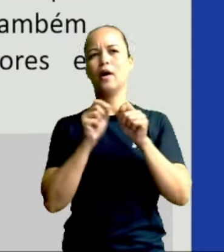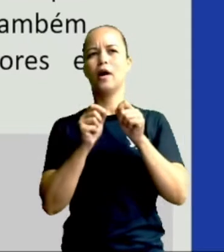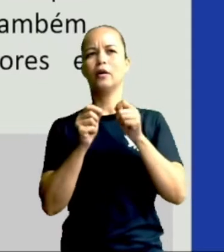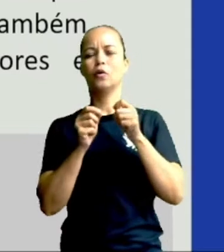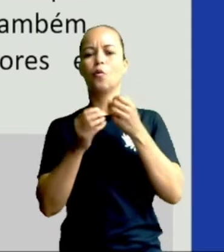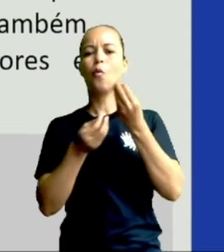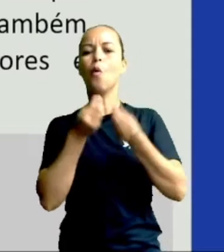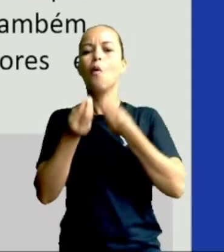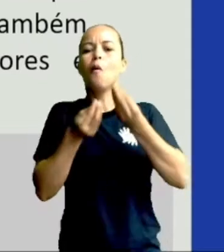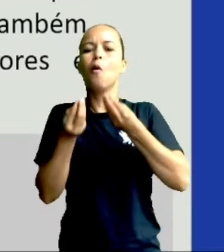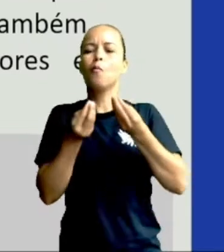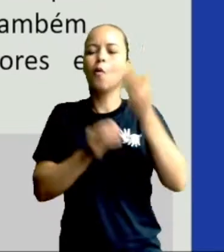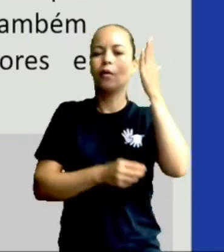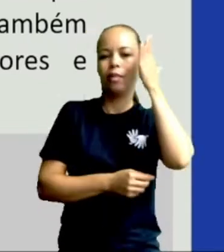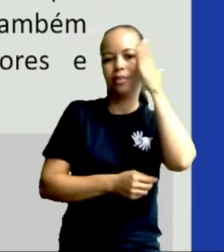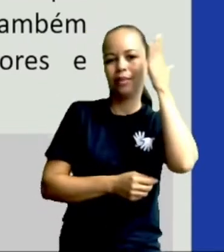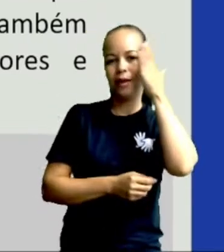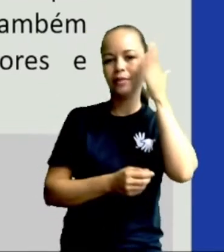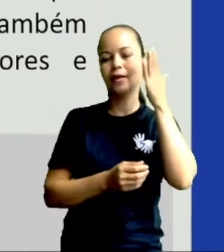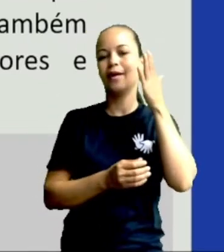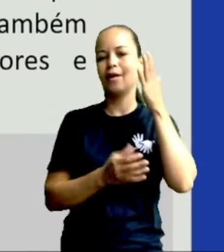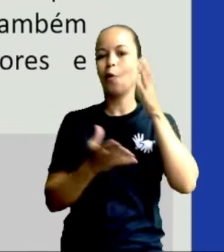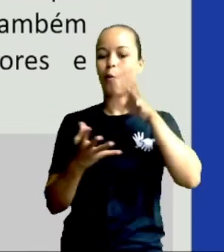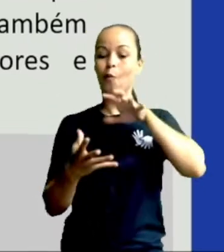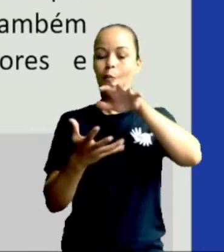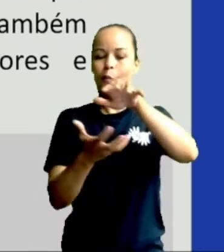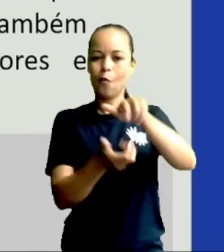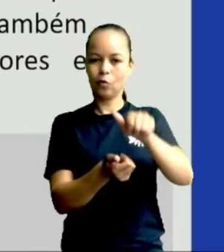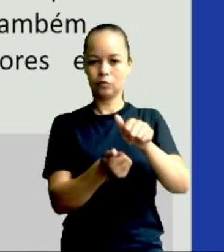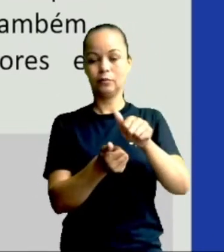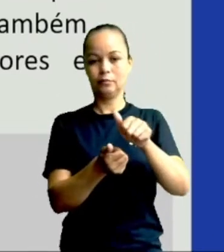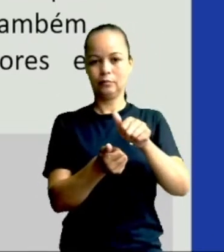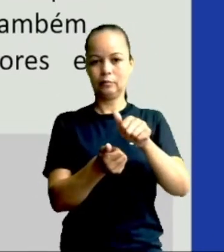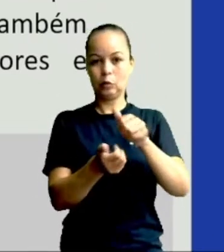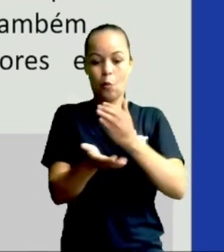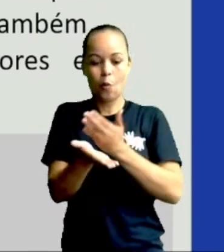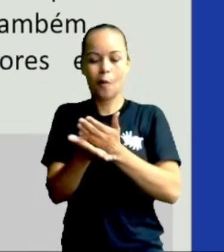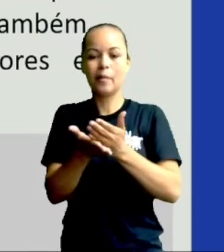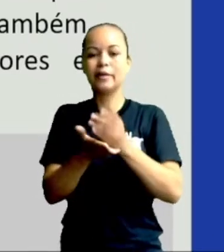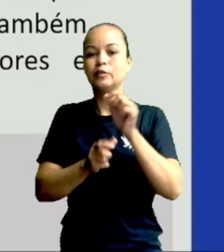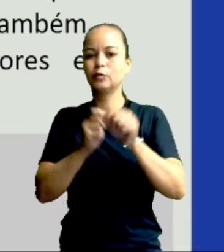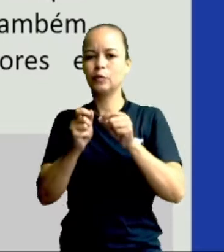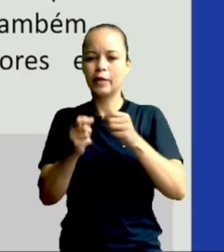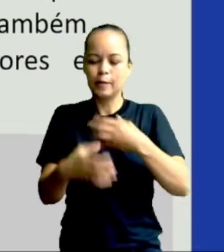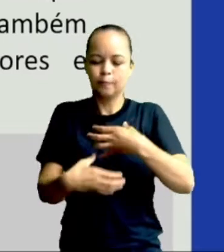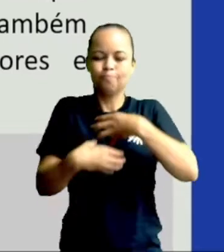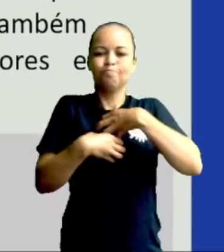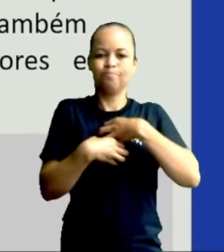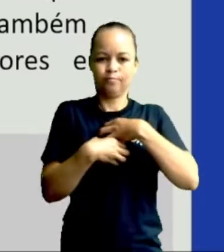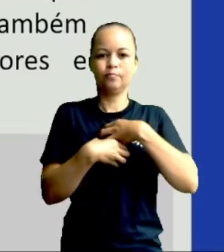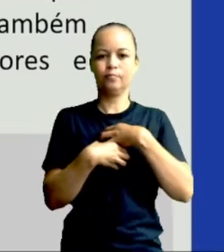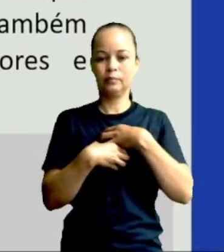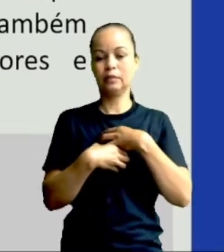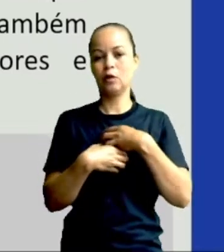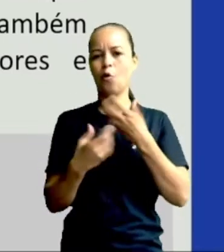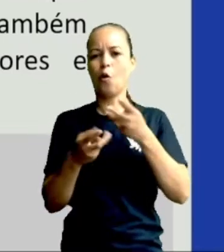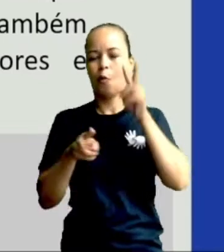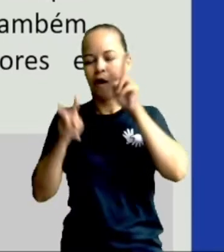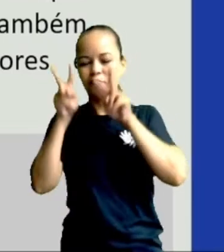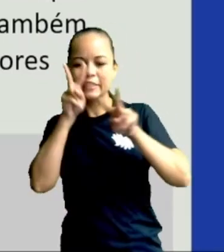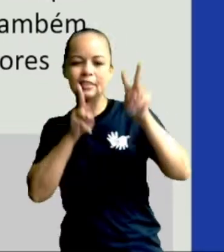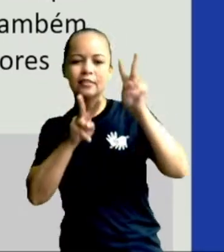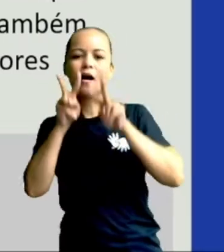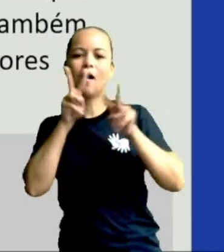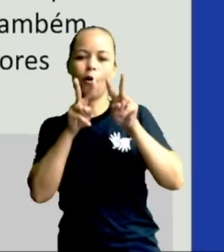forma como compreendemos o mundo a partir dos nossos sentidos, como a nossa